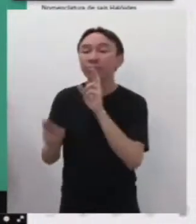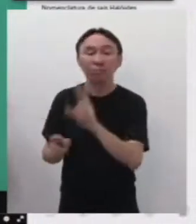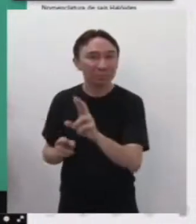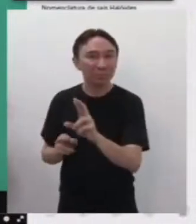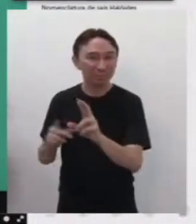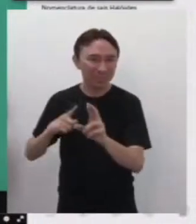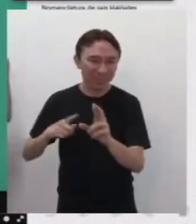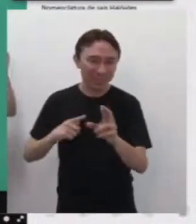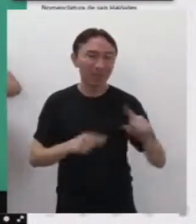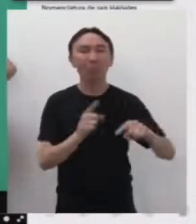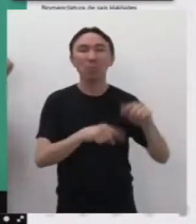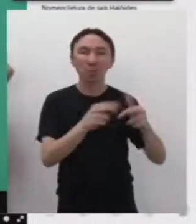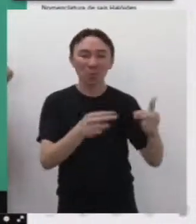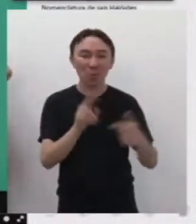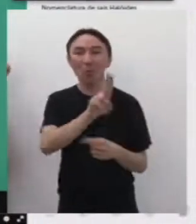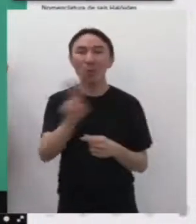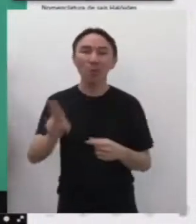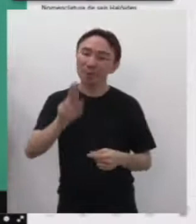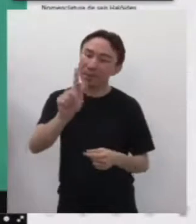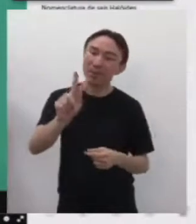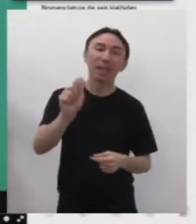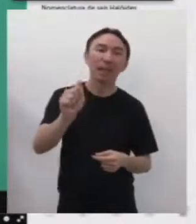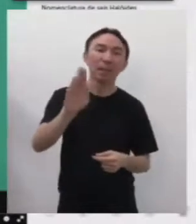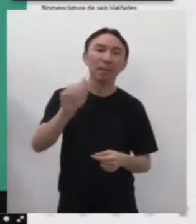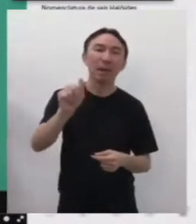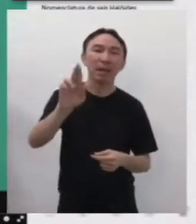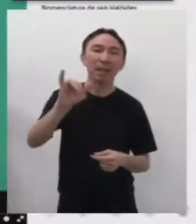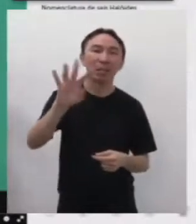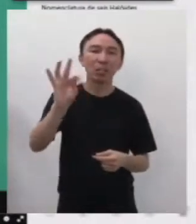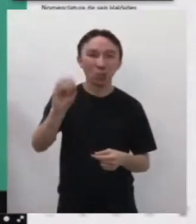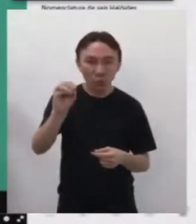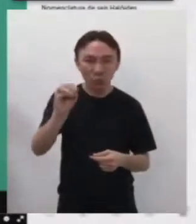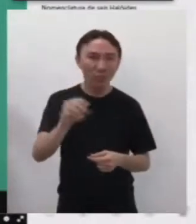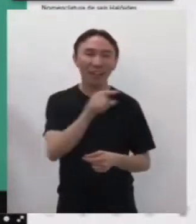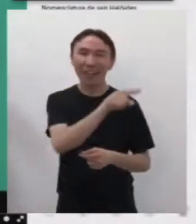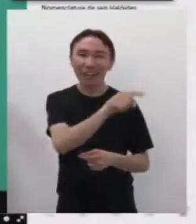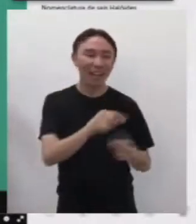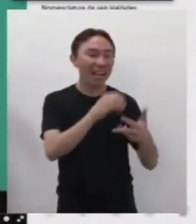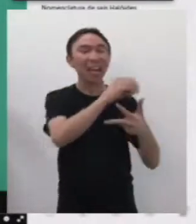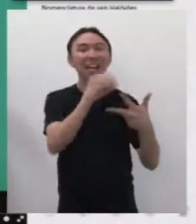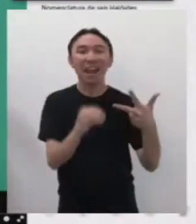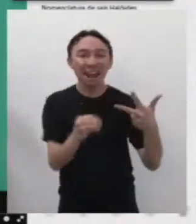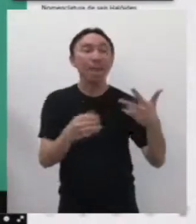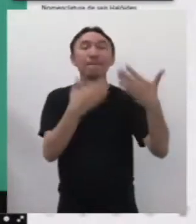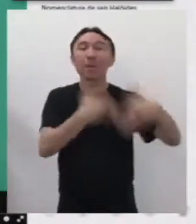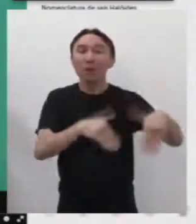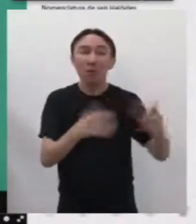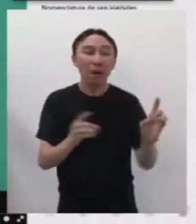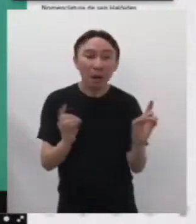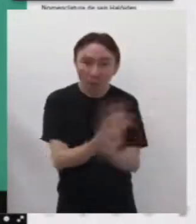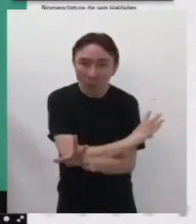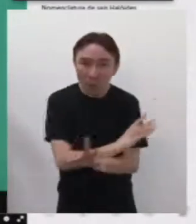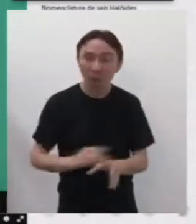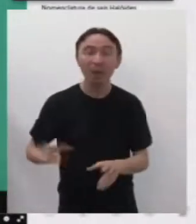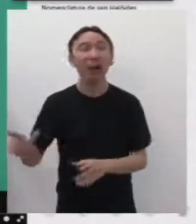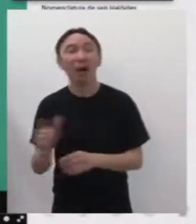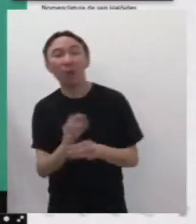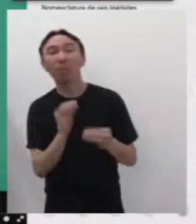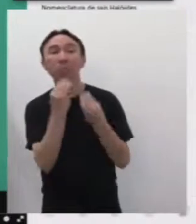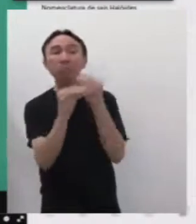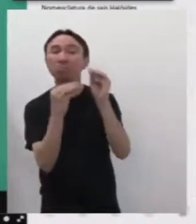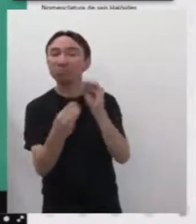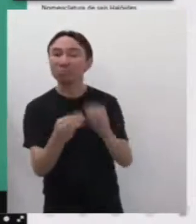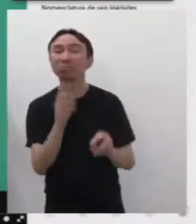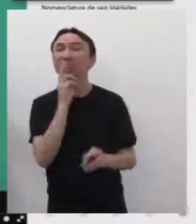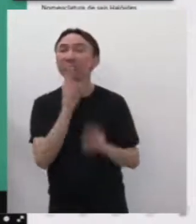do produto, né? Mas a gente libera o gabarito assim que acaba a prova do Enem, para os alunos botarem respostas e terem essa média de qual percentual de acerto. O